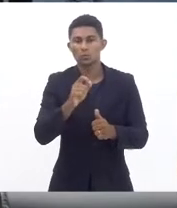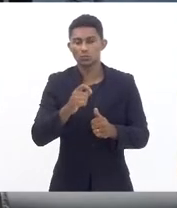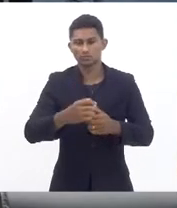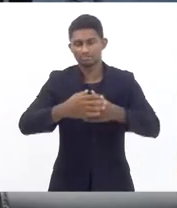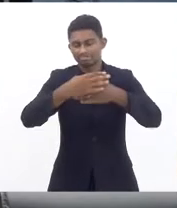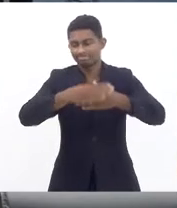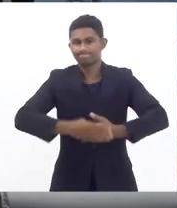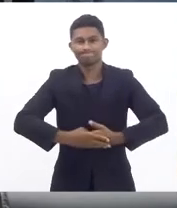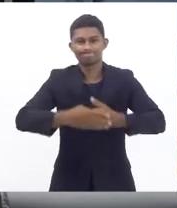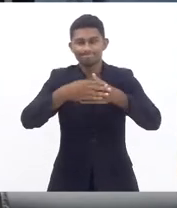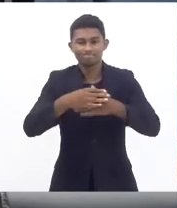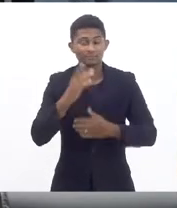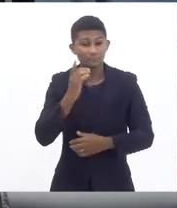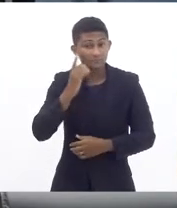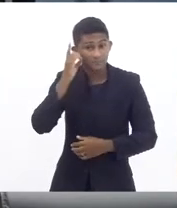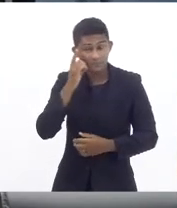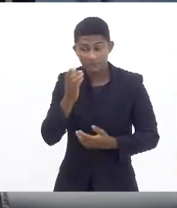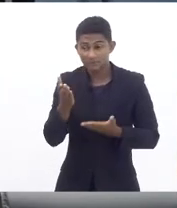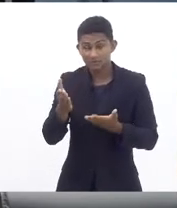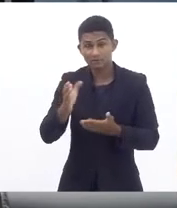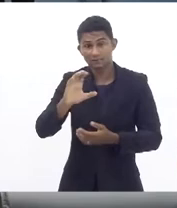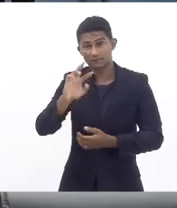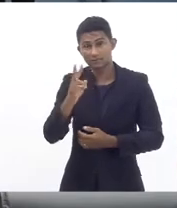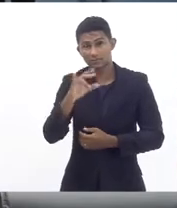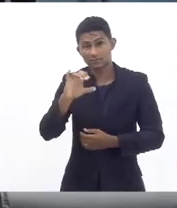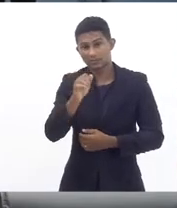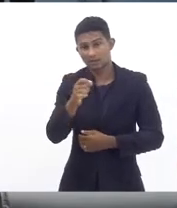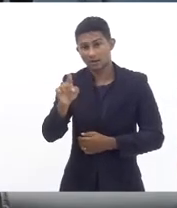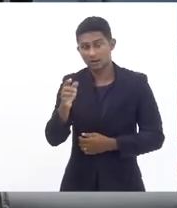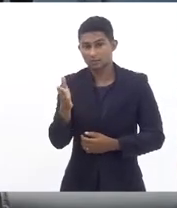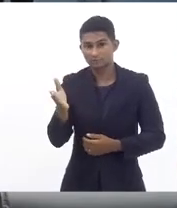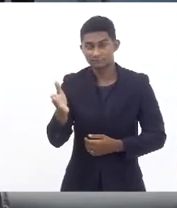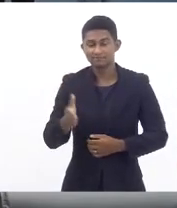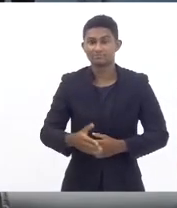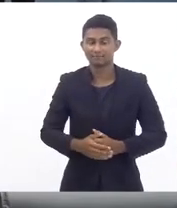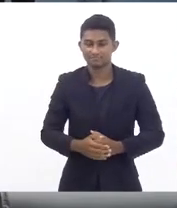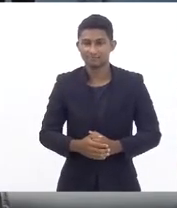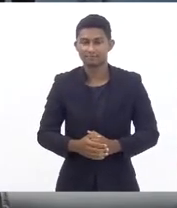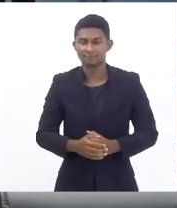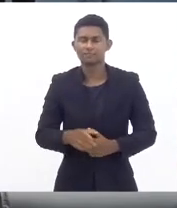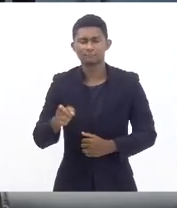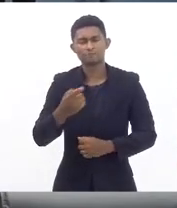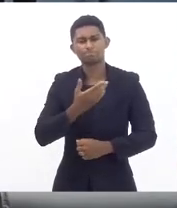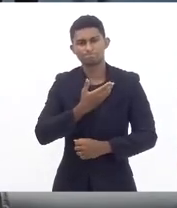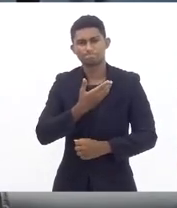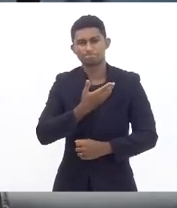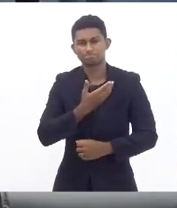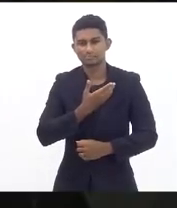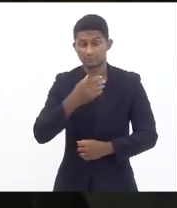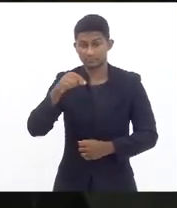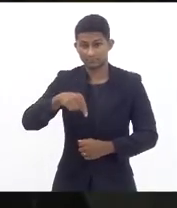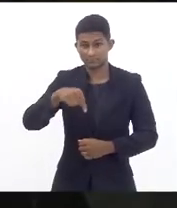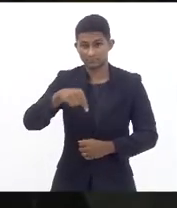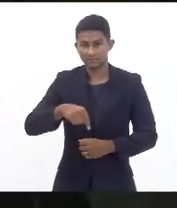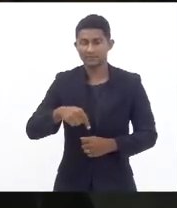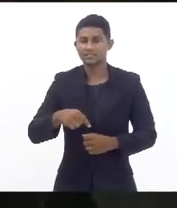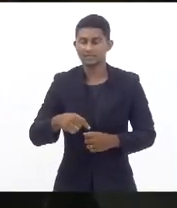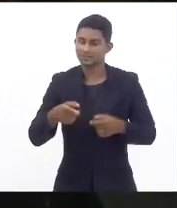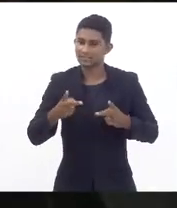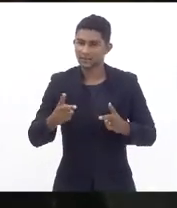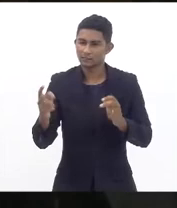o sempre deputado Chicão Bulhões, nosso companheiro aqui de